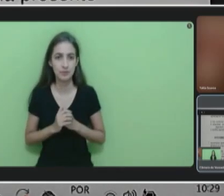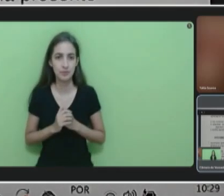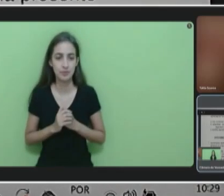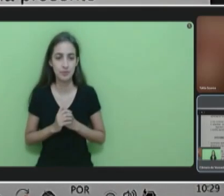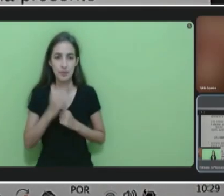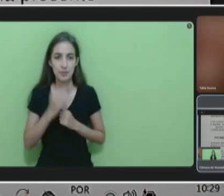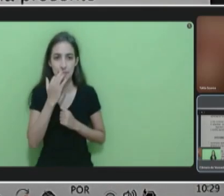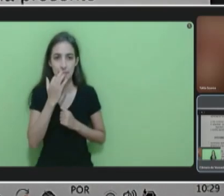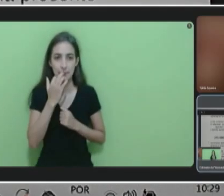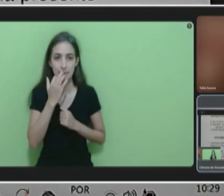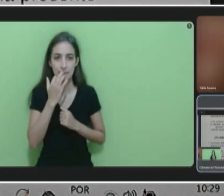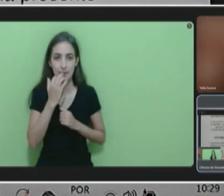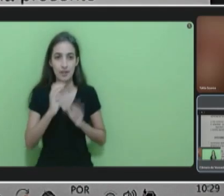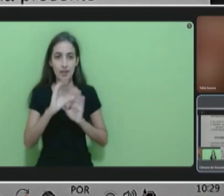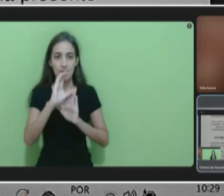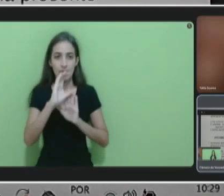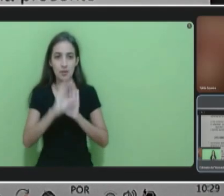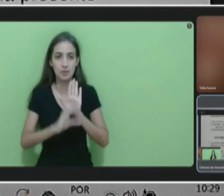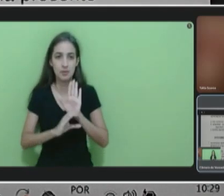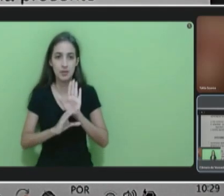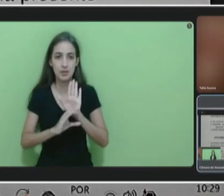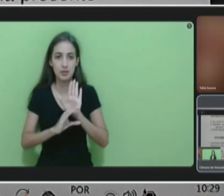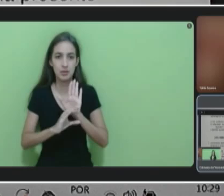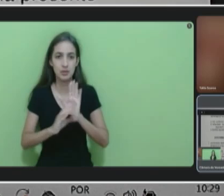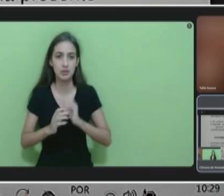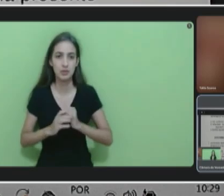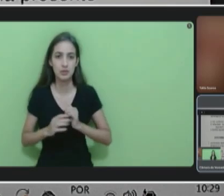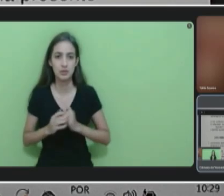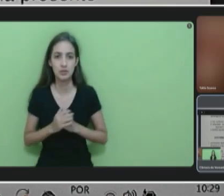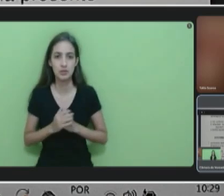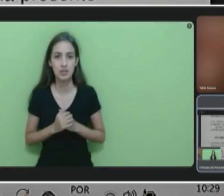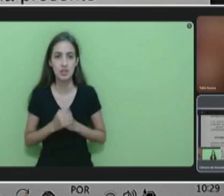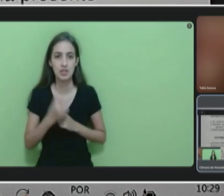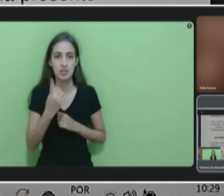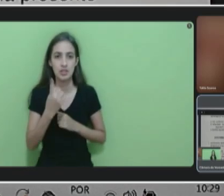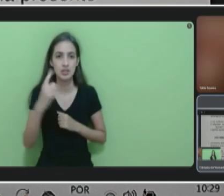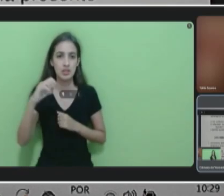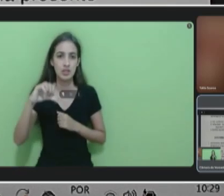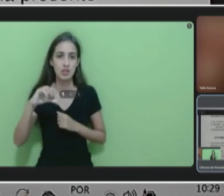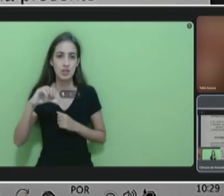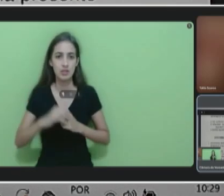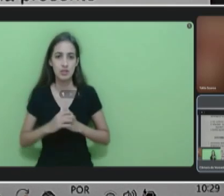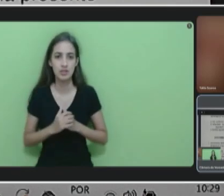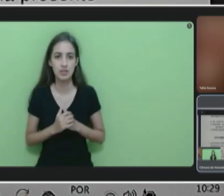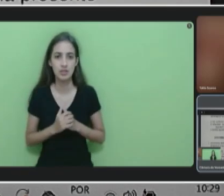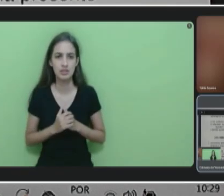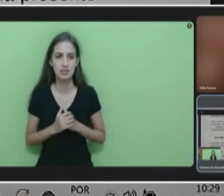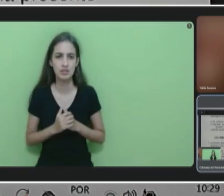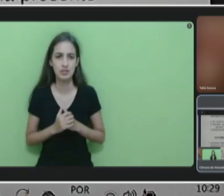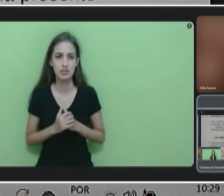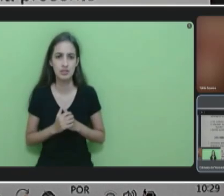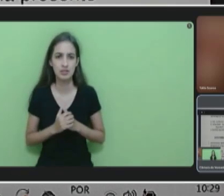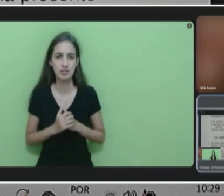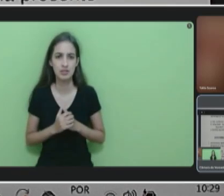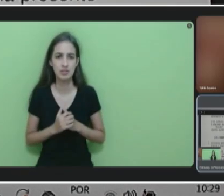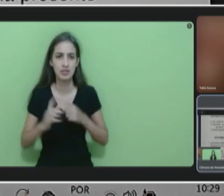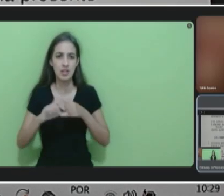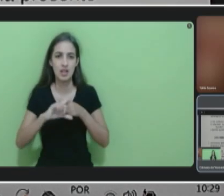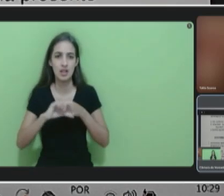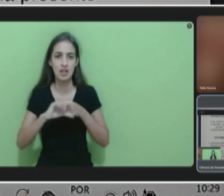Capítulo 19. Normas relativas à execução financeira e orçamentária. Artigo